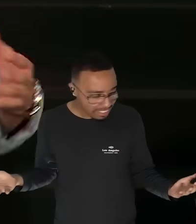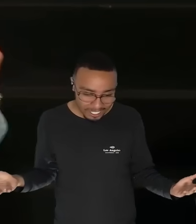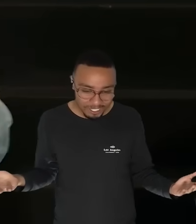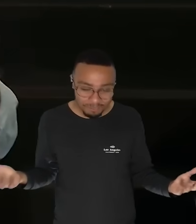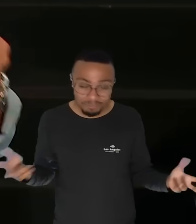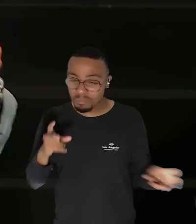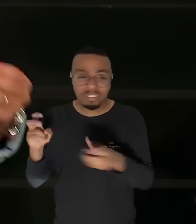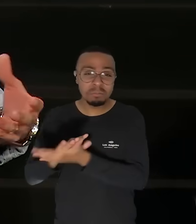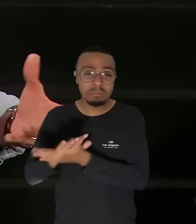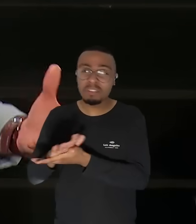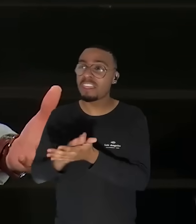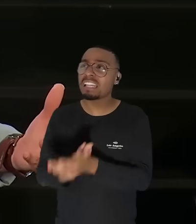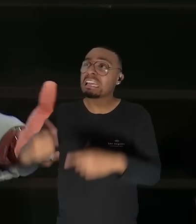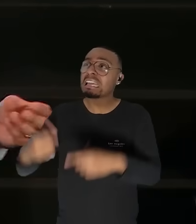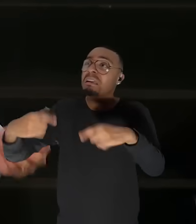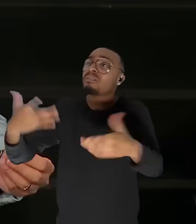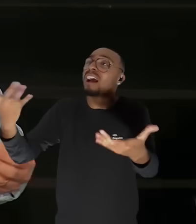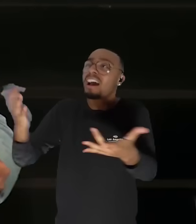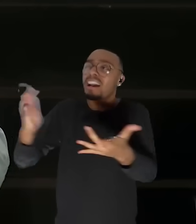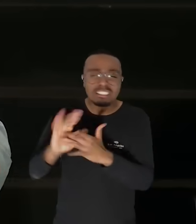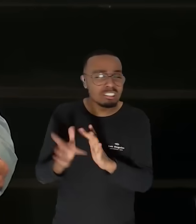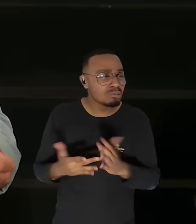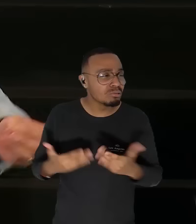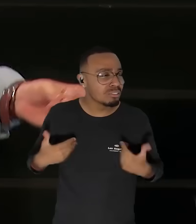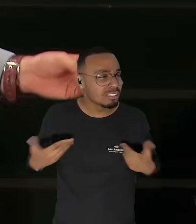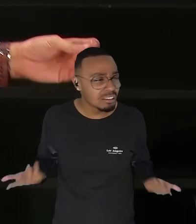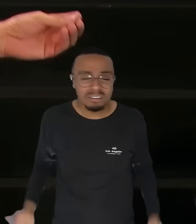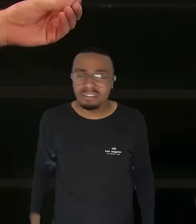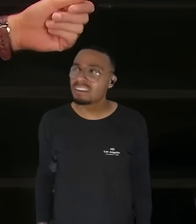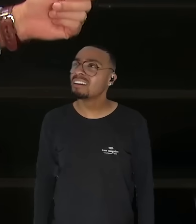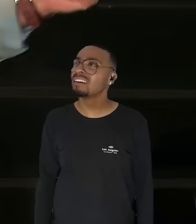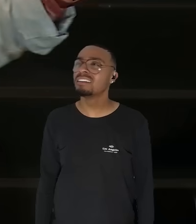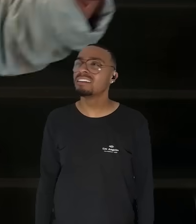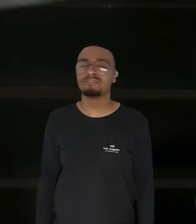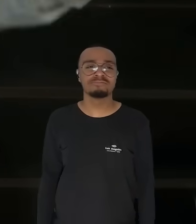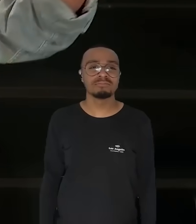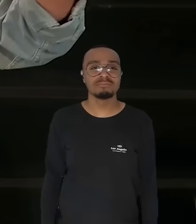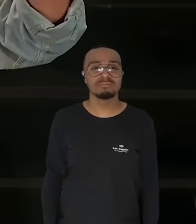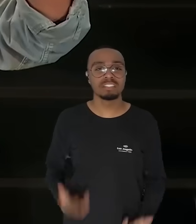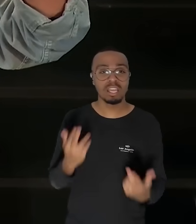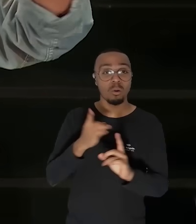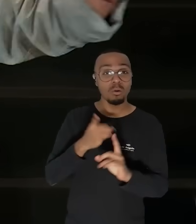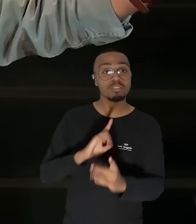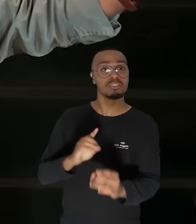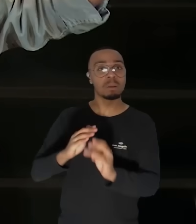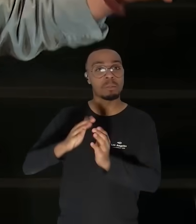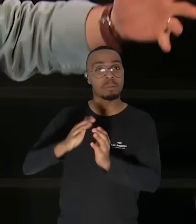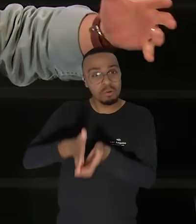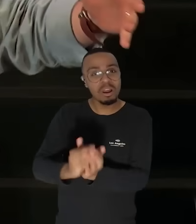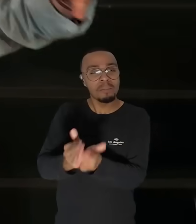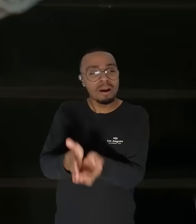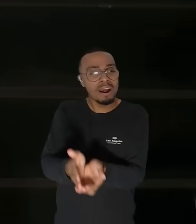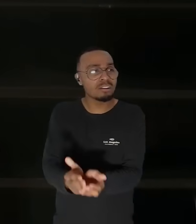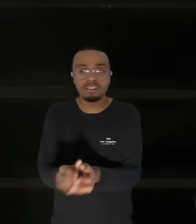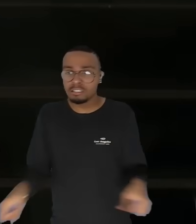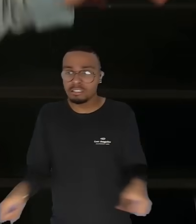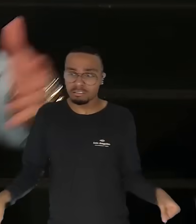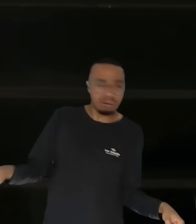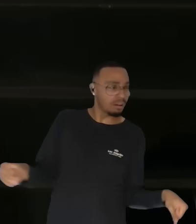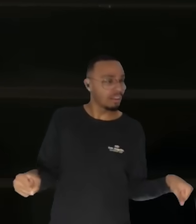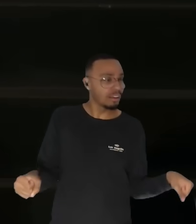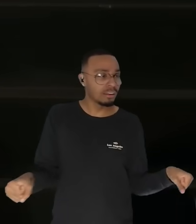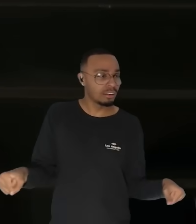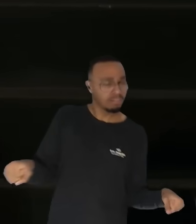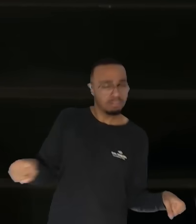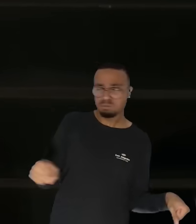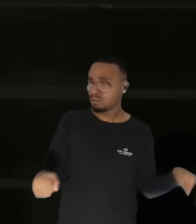percebo onde está Deus na tempestade. É isso que os discípulos estão fazendo. Cadê ele? Cadê ele? Porque eu só sinto vento, eu só sinto chuva, eu só